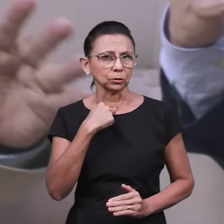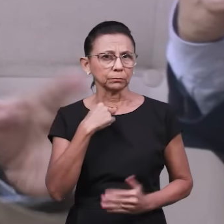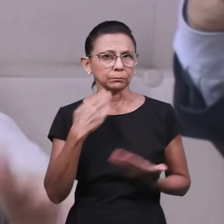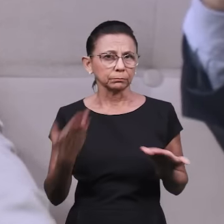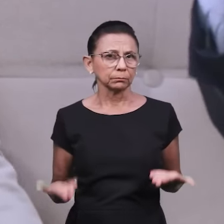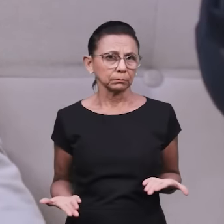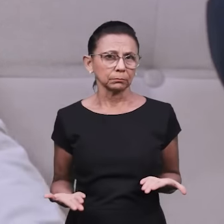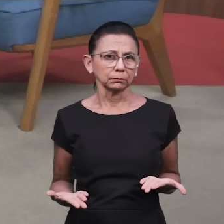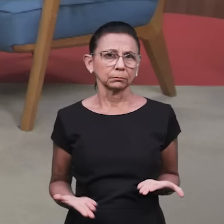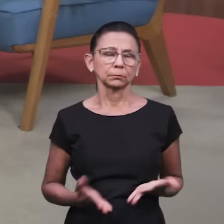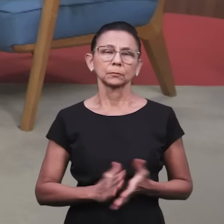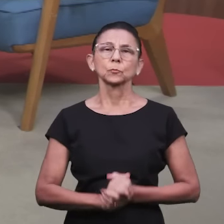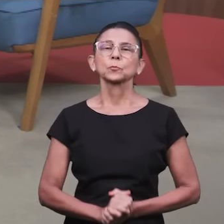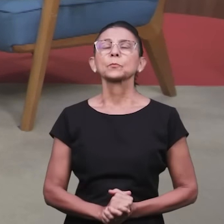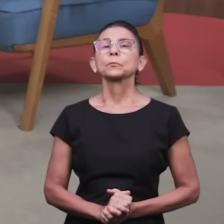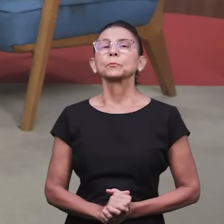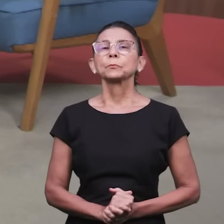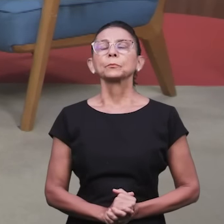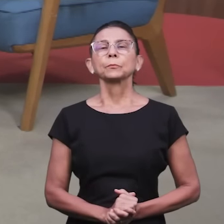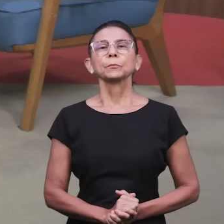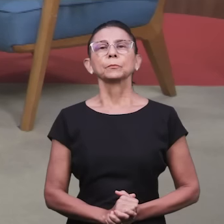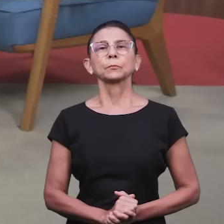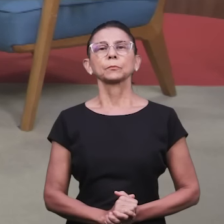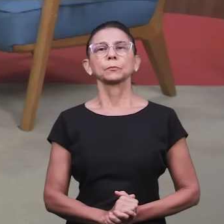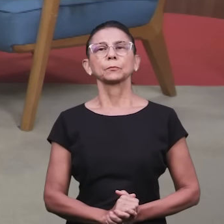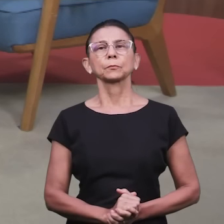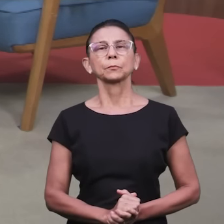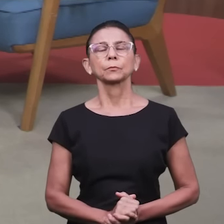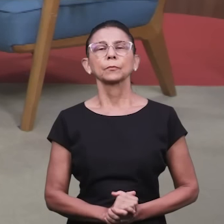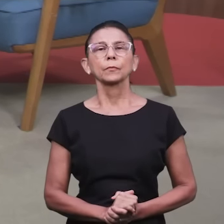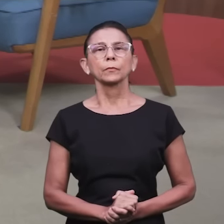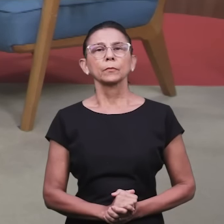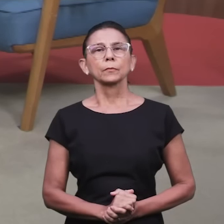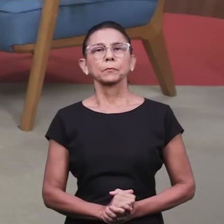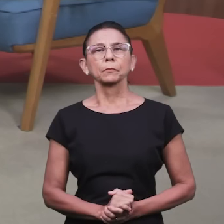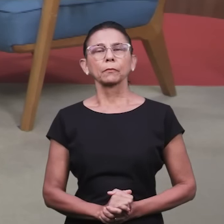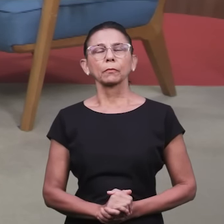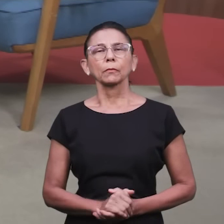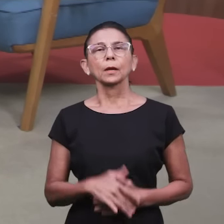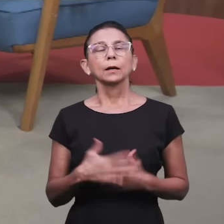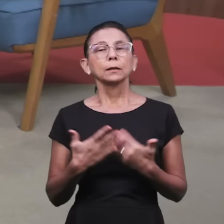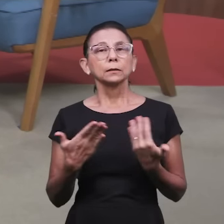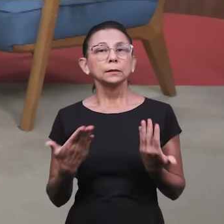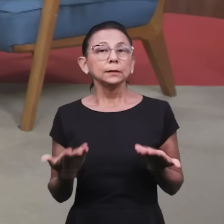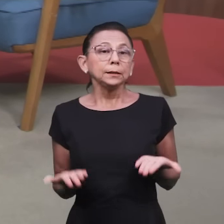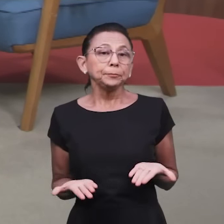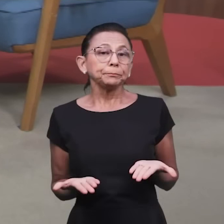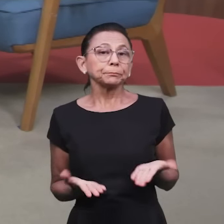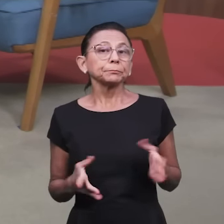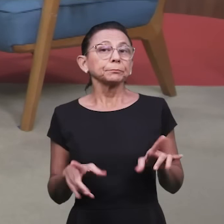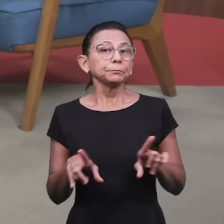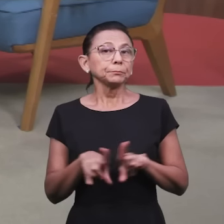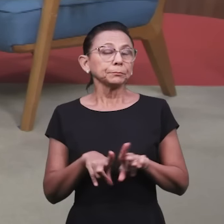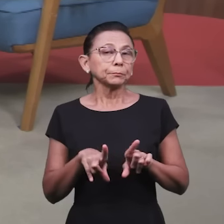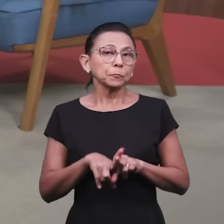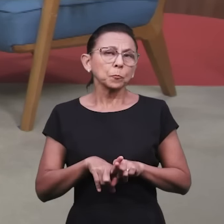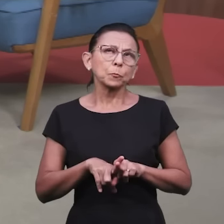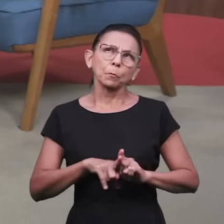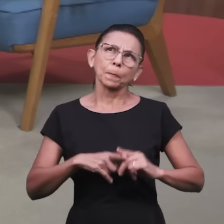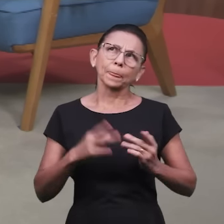sua opinião. Você tem um foco na Bíblia, em Deus, para a solução de